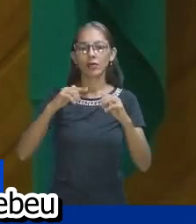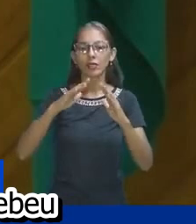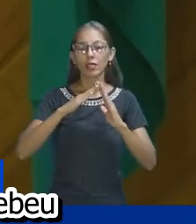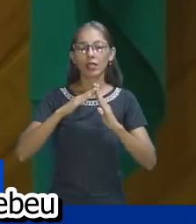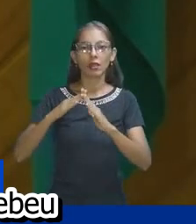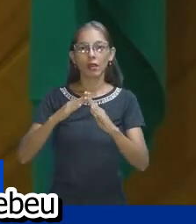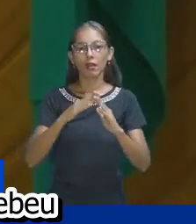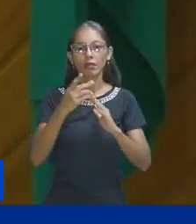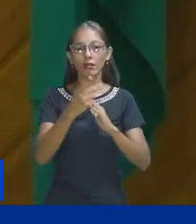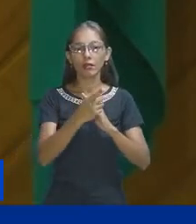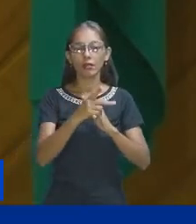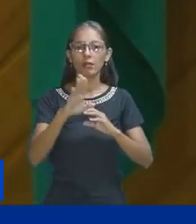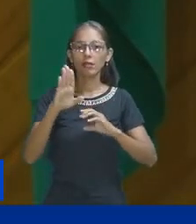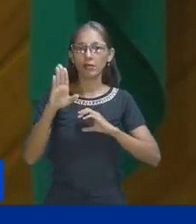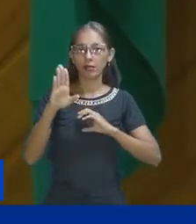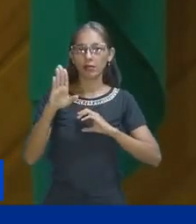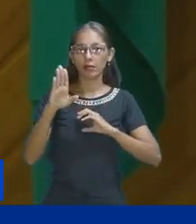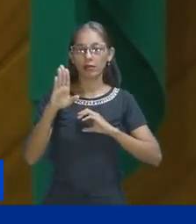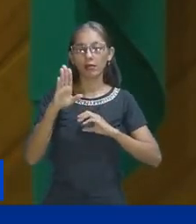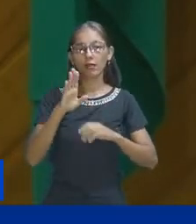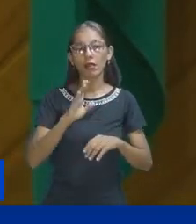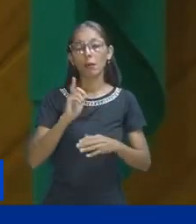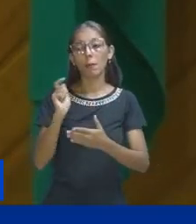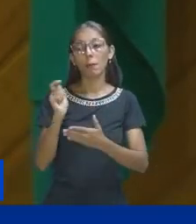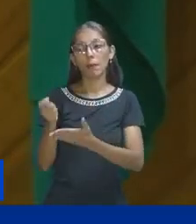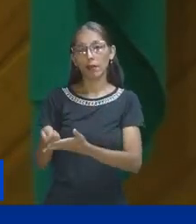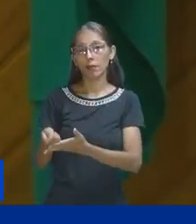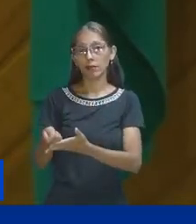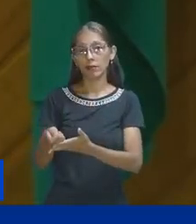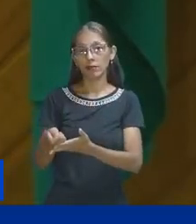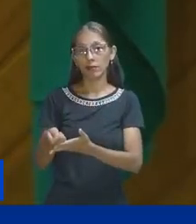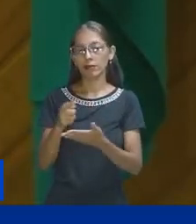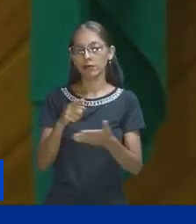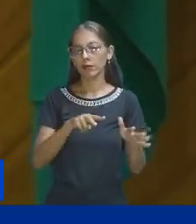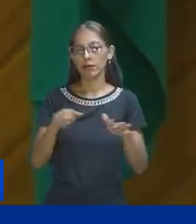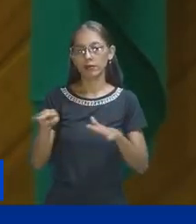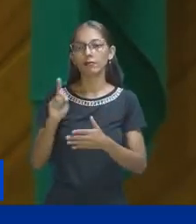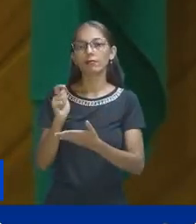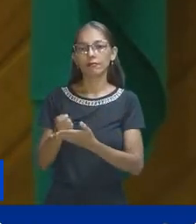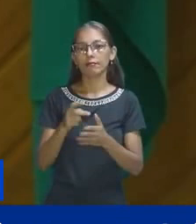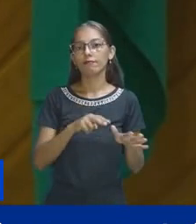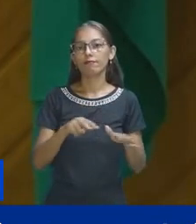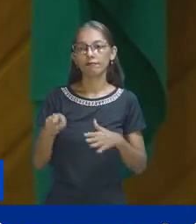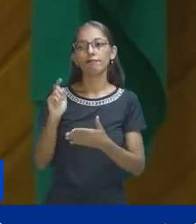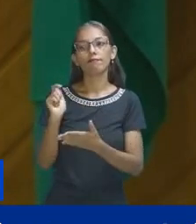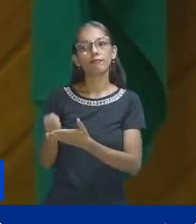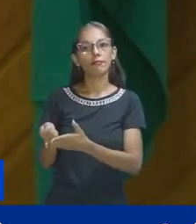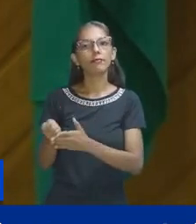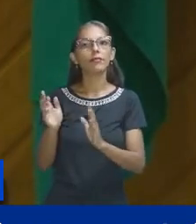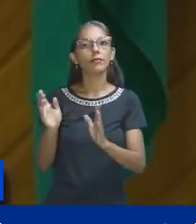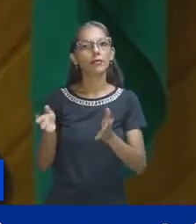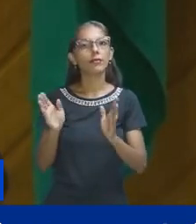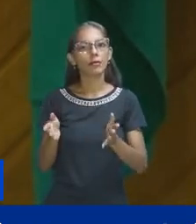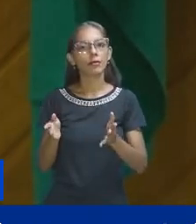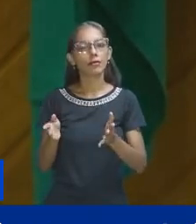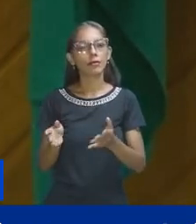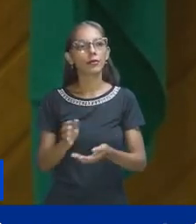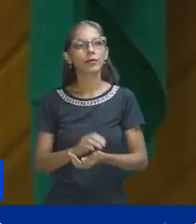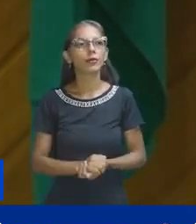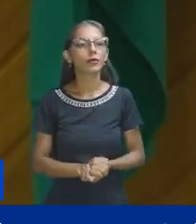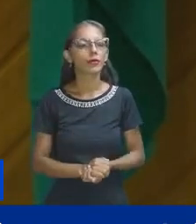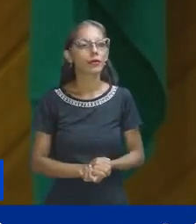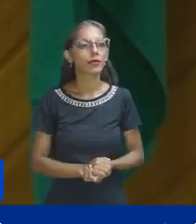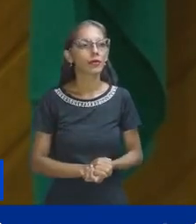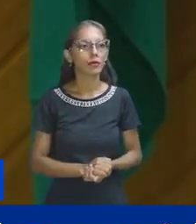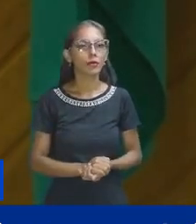atividades executadas, que tal pagamento ocorria semanalmente. Só que a própria defesa do candidato